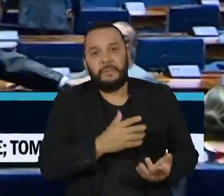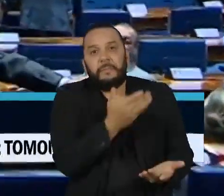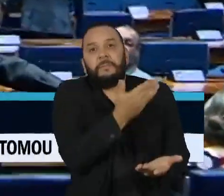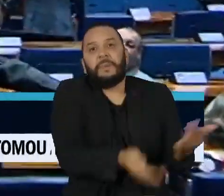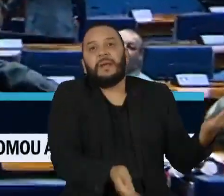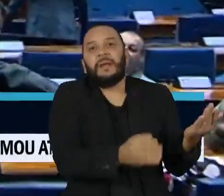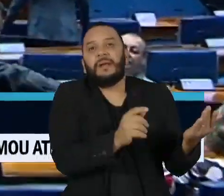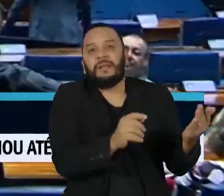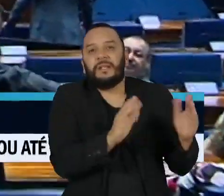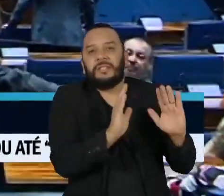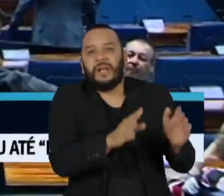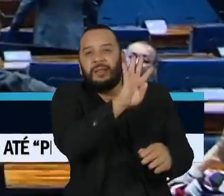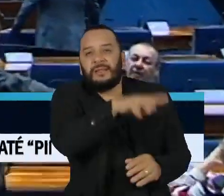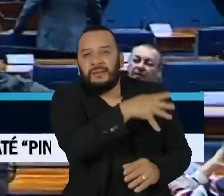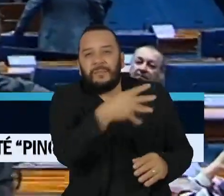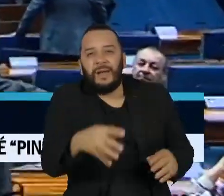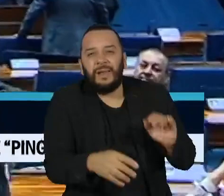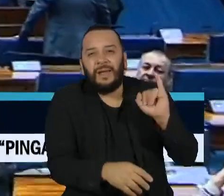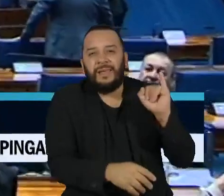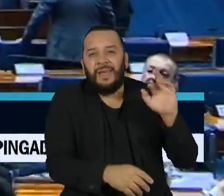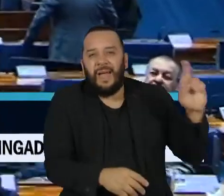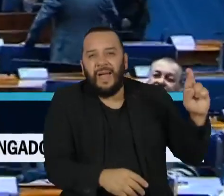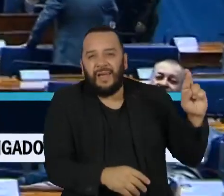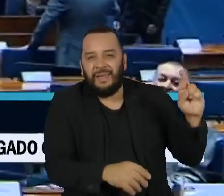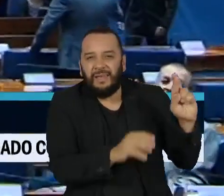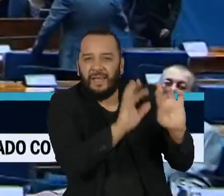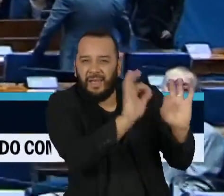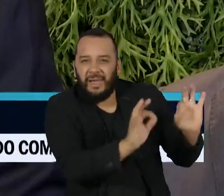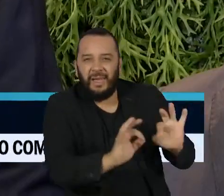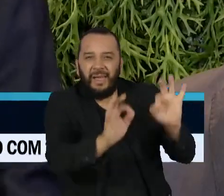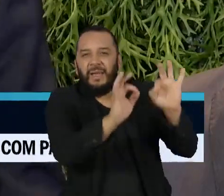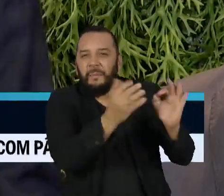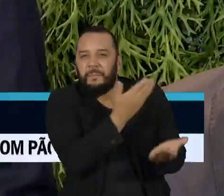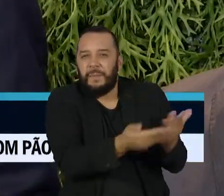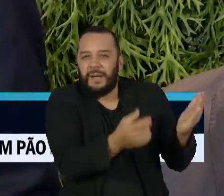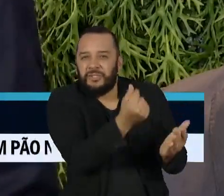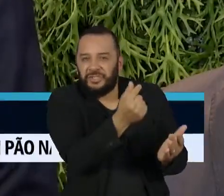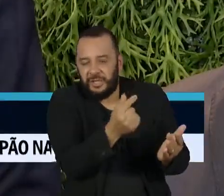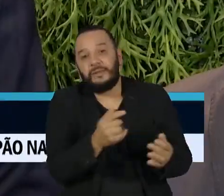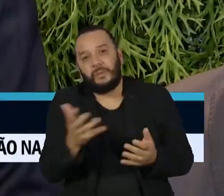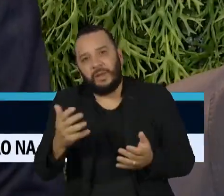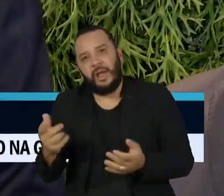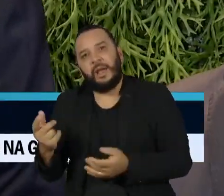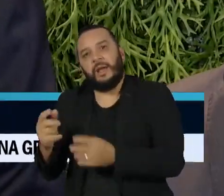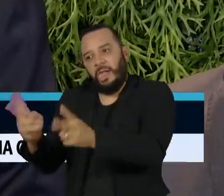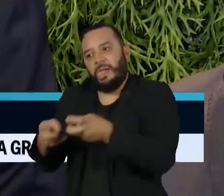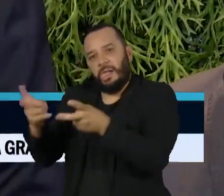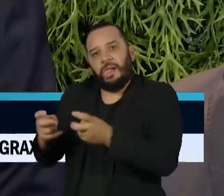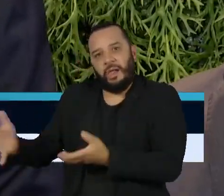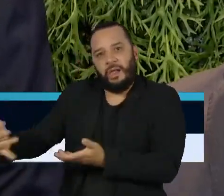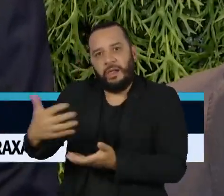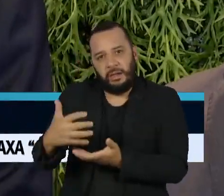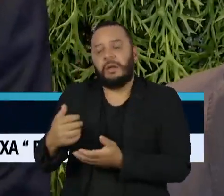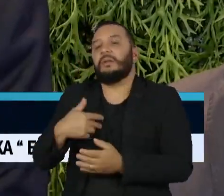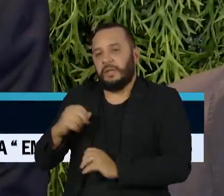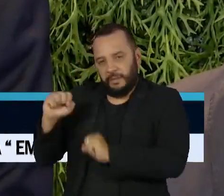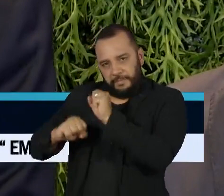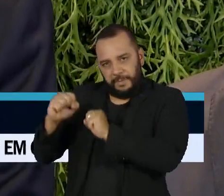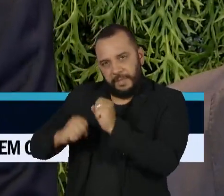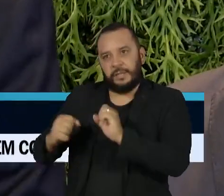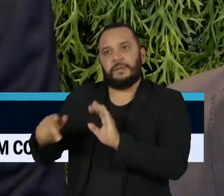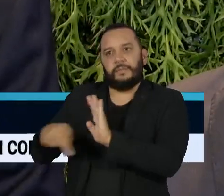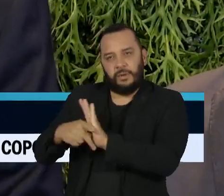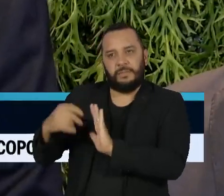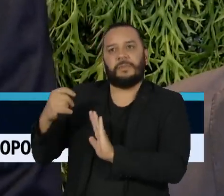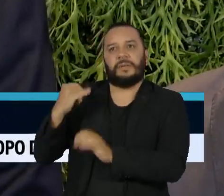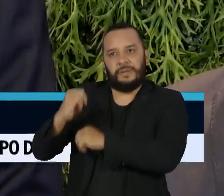imposto de renda. Mas o texto enfrenta resistências no Congresso. E nós vamos avaliar essa questão da tributação das offshore, se vamos